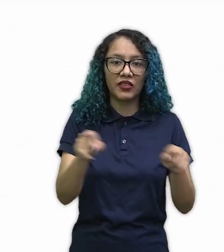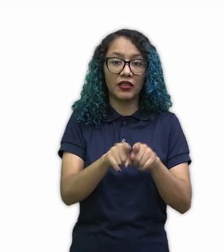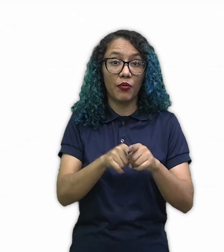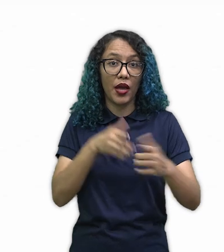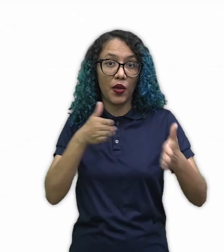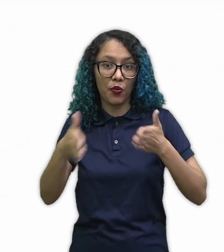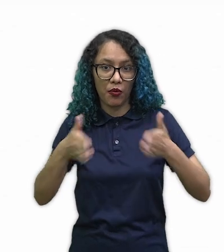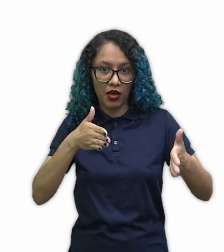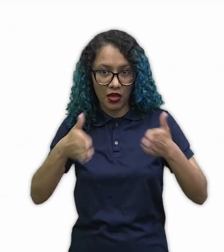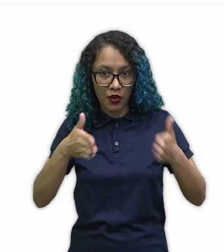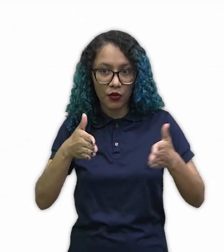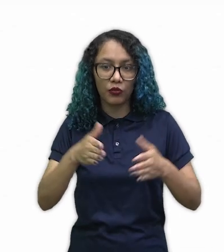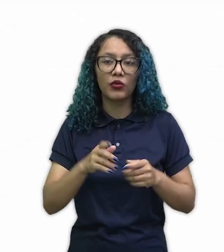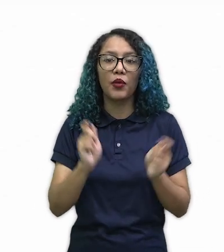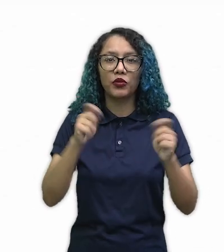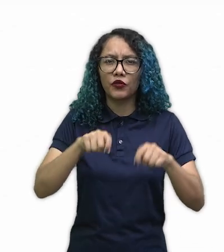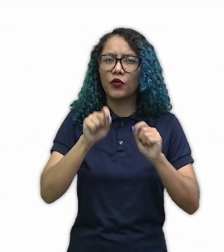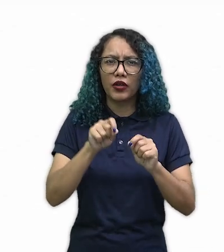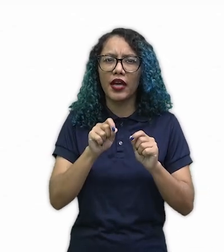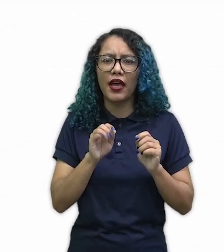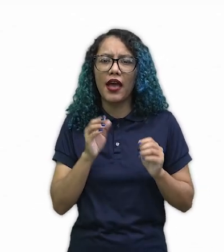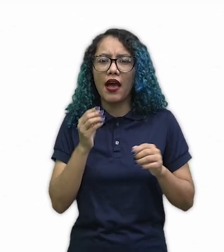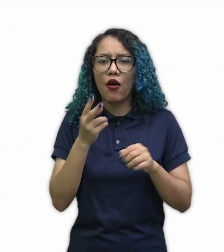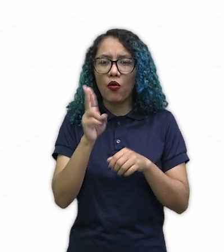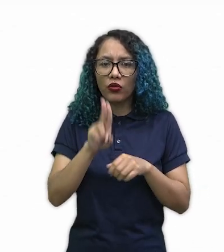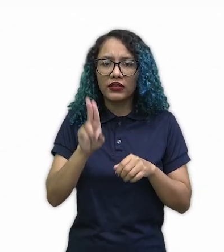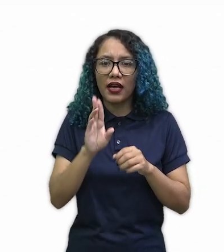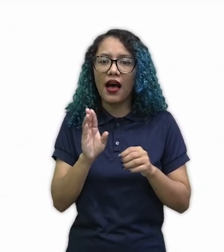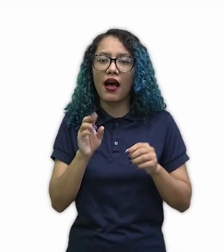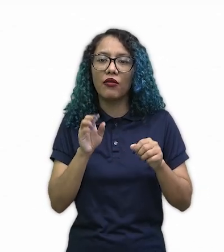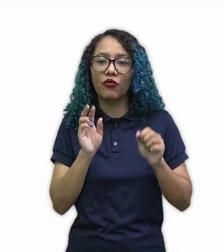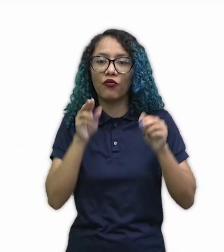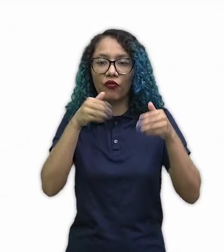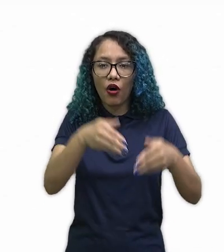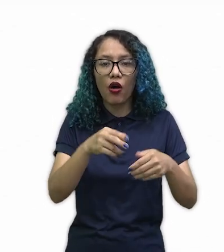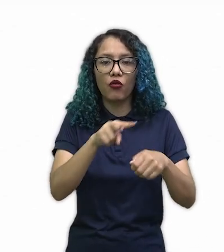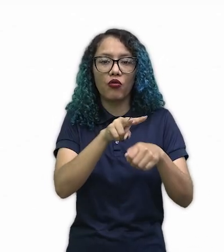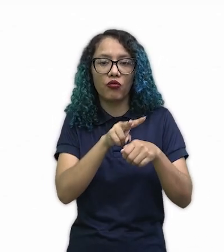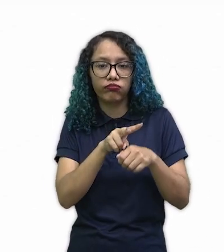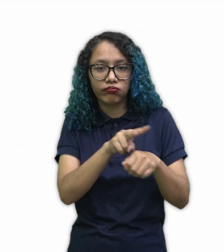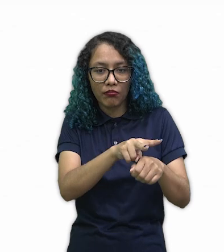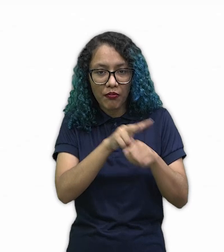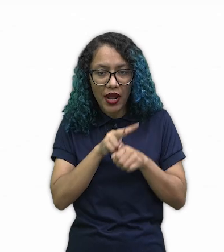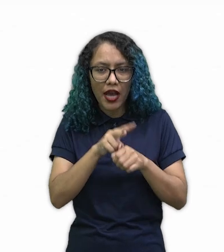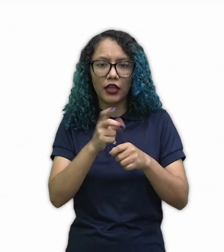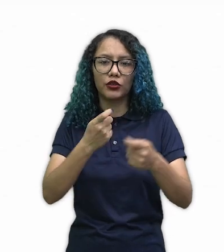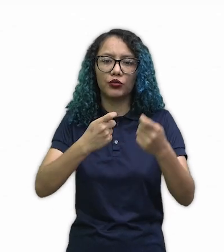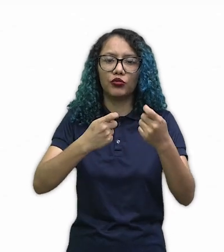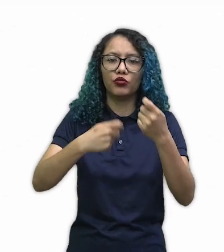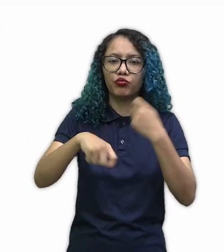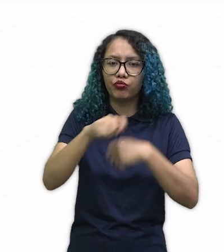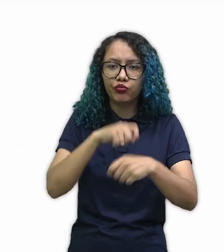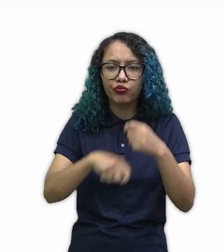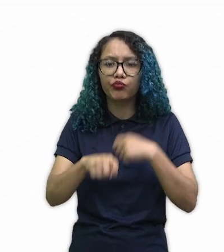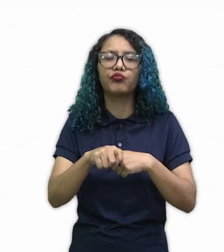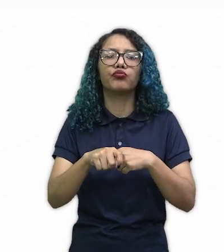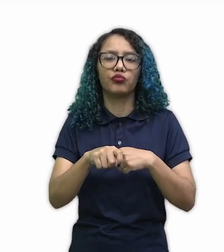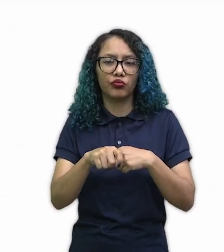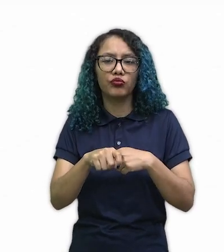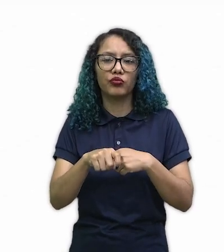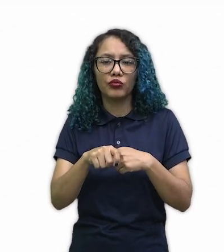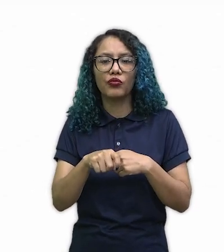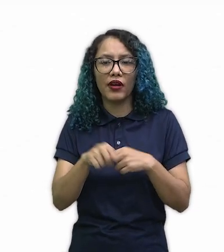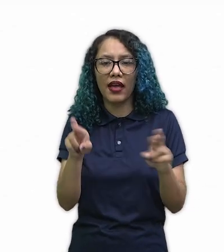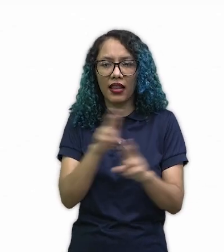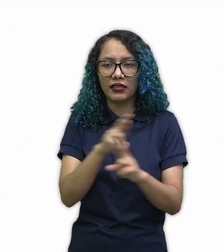são usados em empréstimos, financiamentos, operações comerciais e também parcelamento de